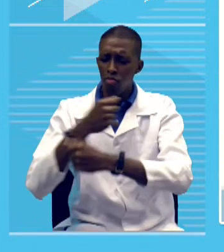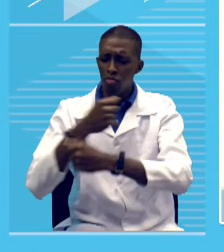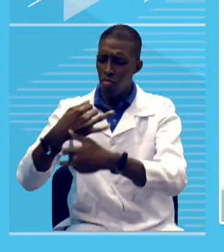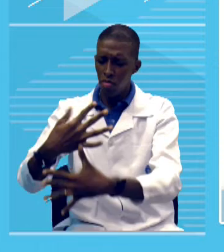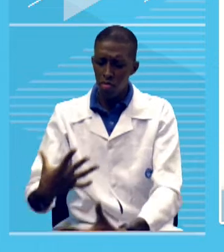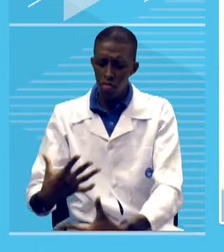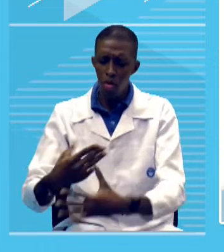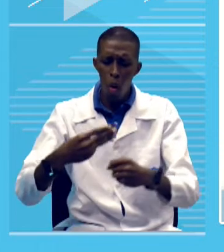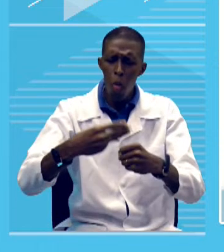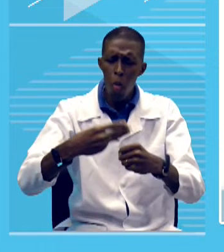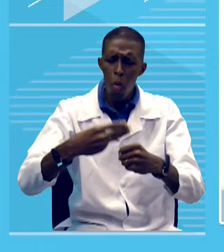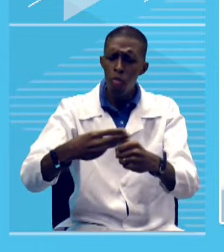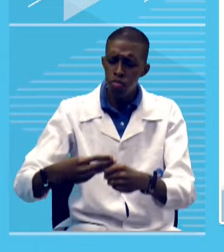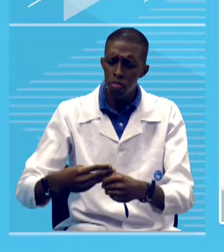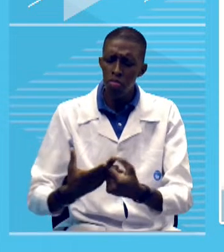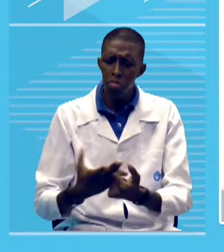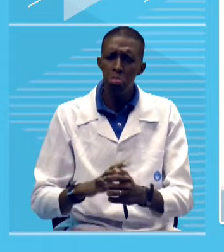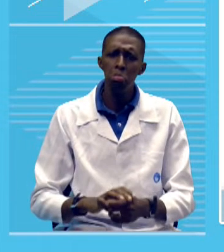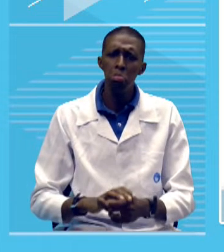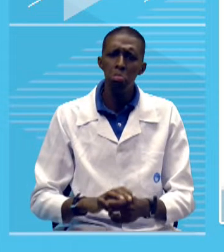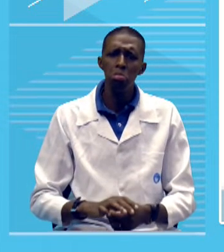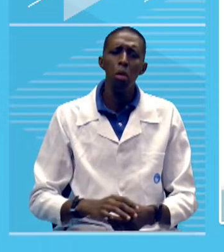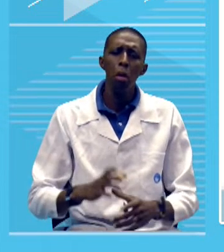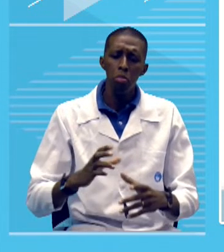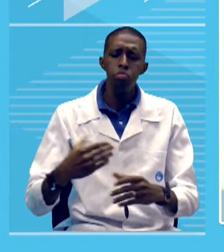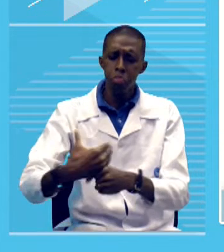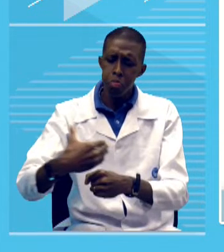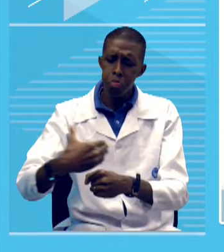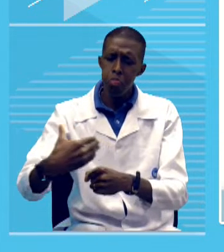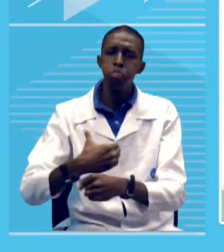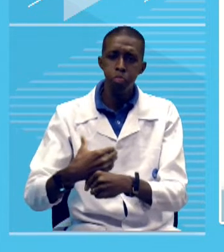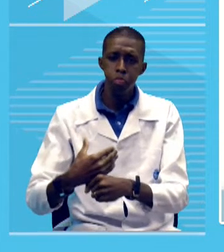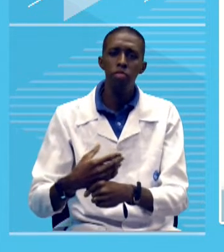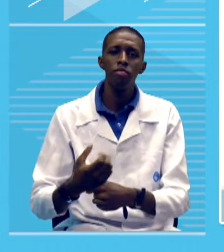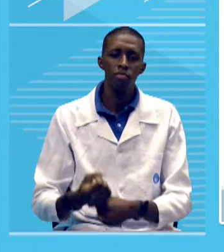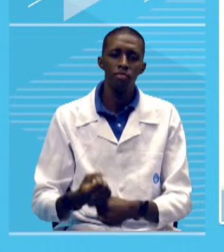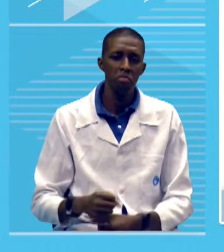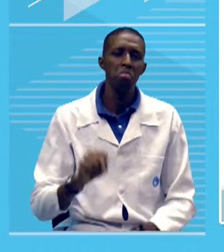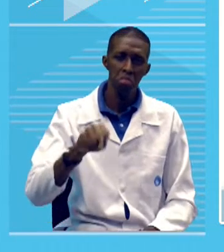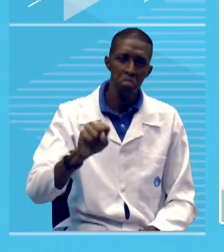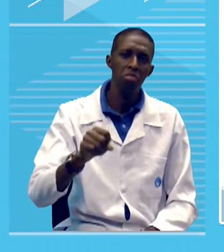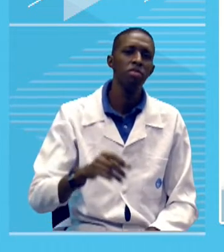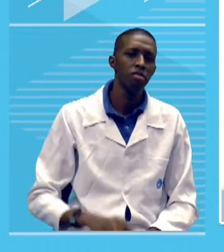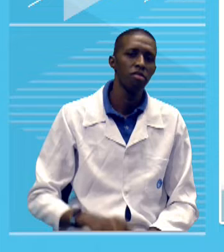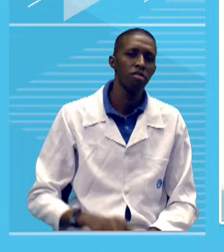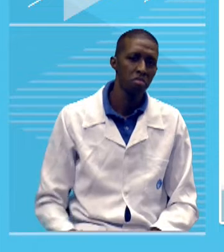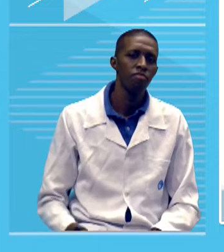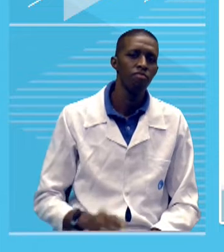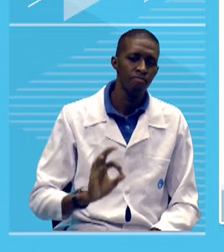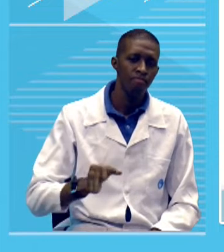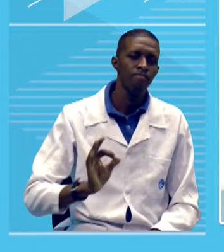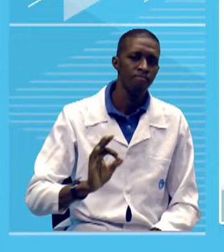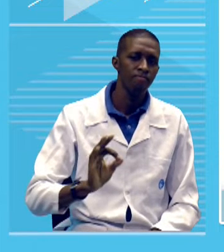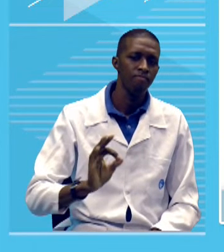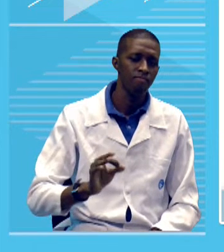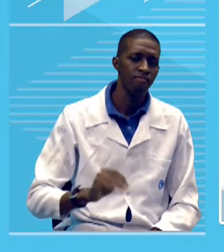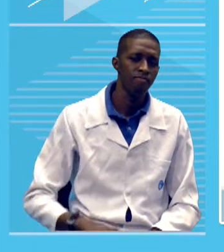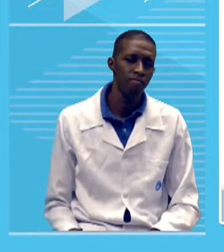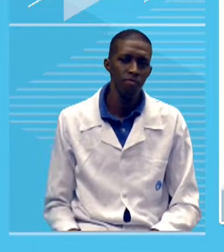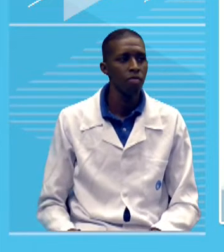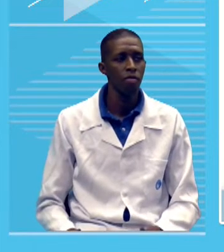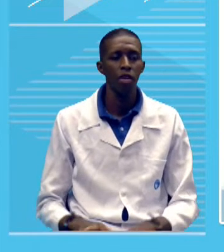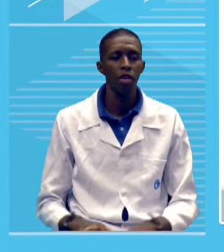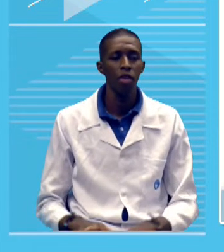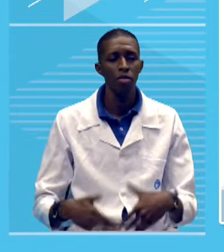É isso aí filhinho Vamos à luta em para quem está se conectando com a gente agora esse é o primeiro slide da nossa